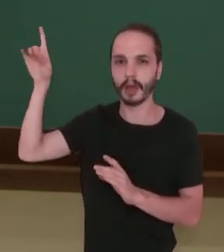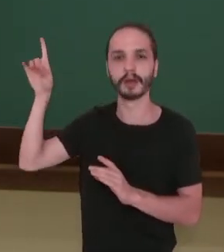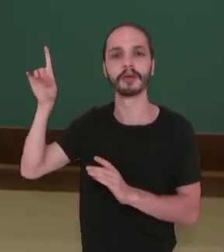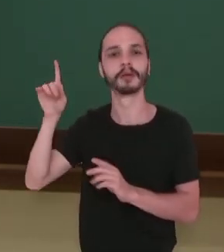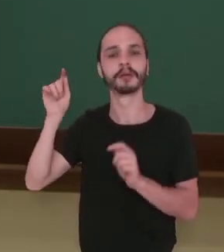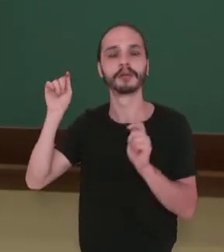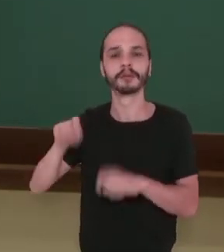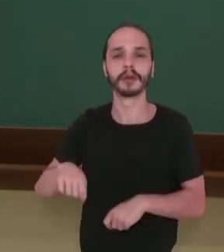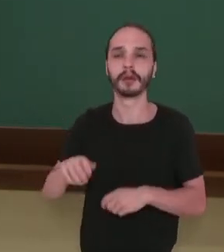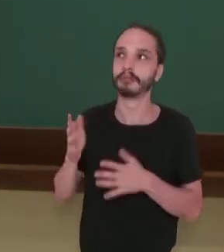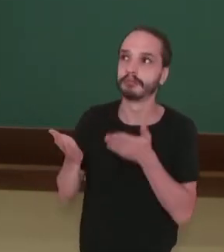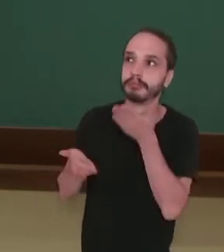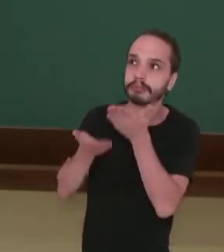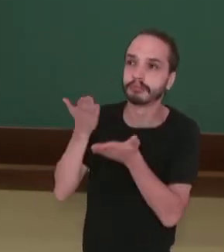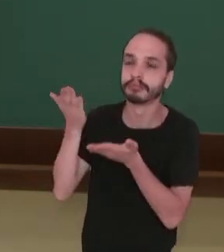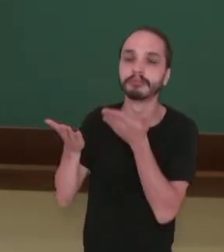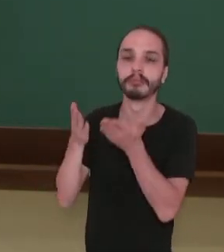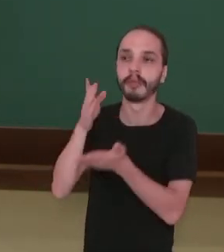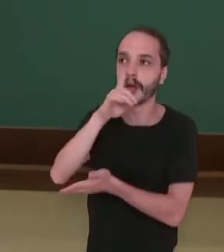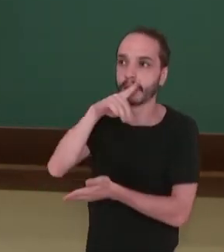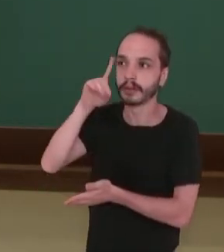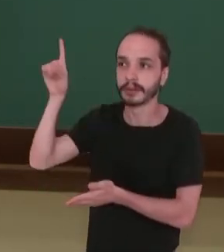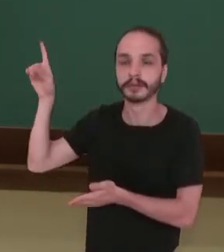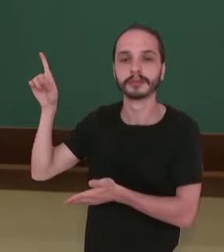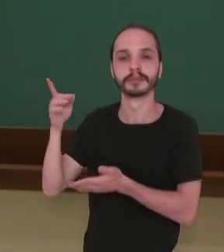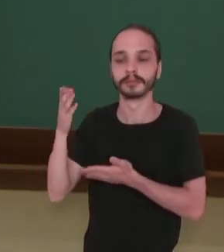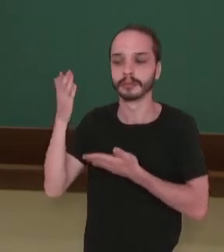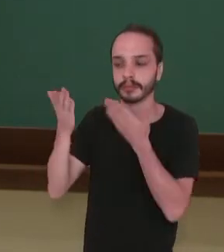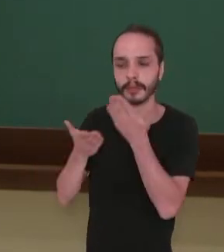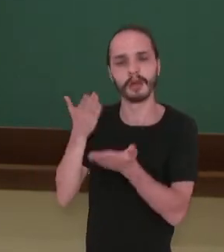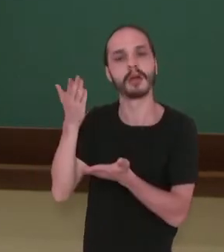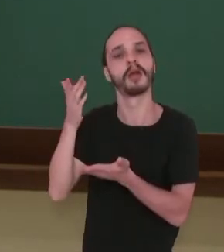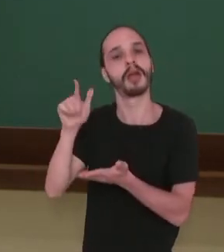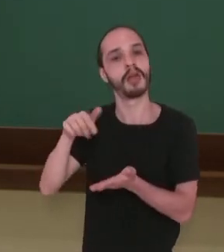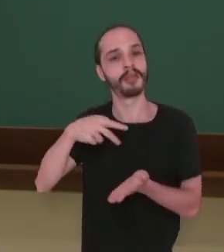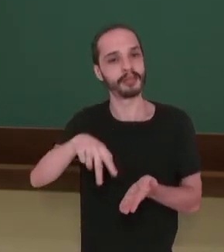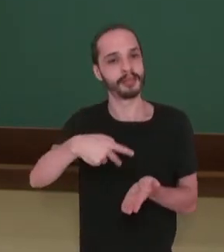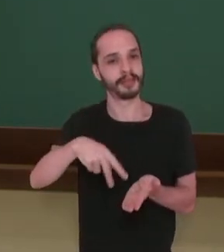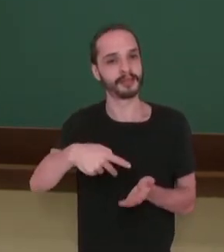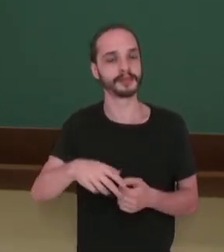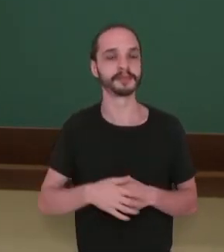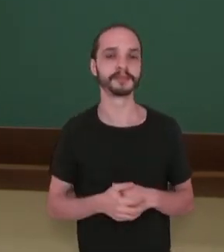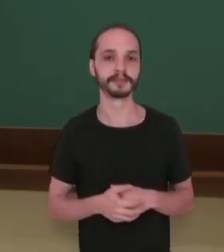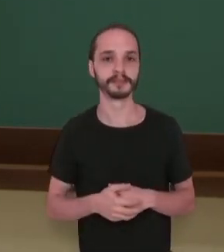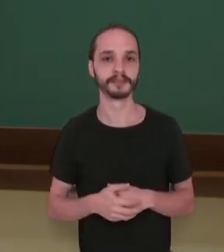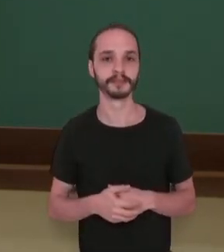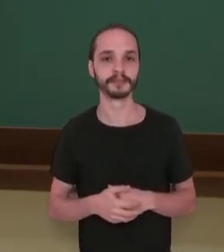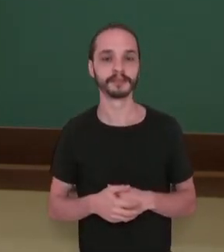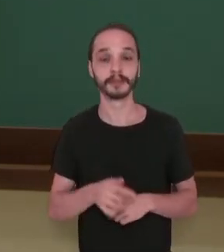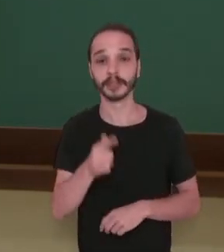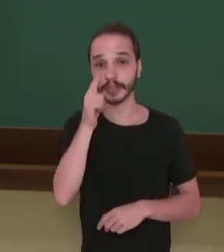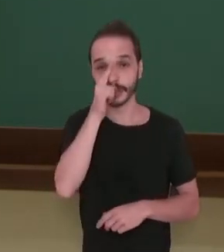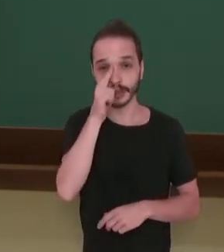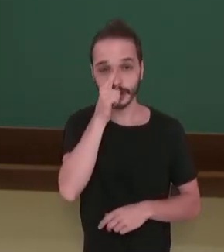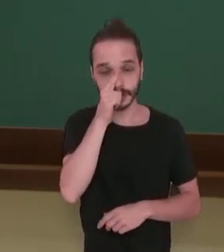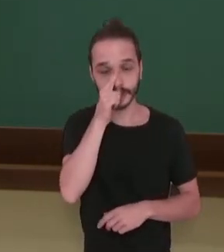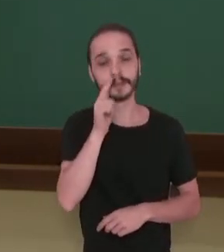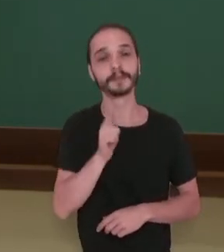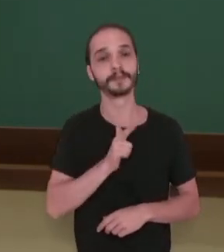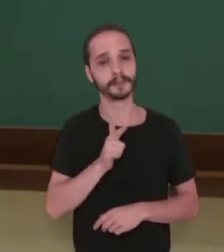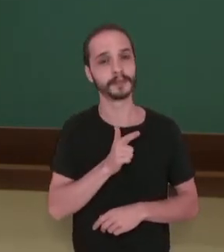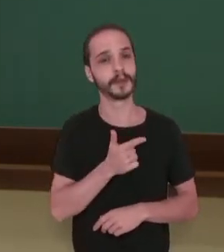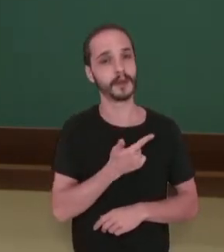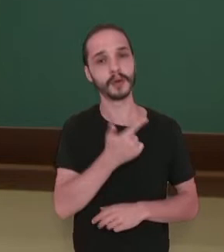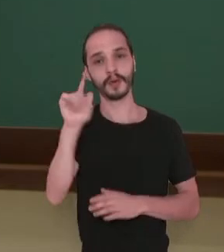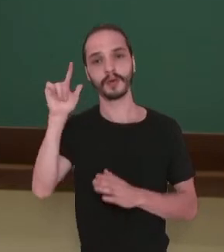de agradar essas divindades era dançar. E já na Grécia tinha um outro